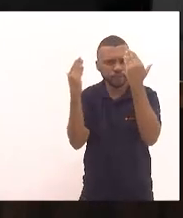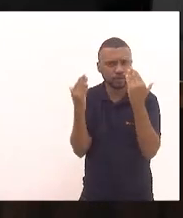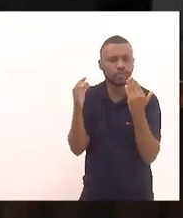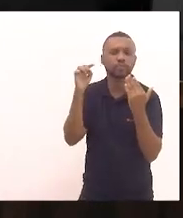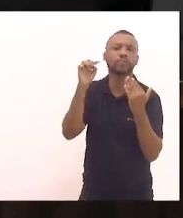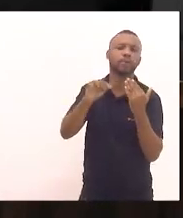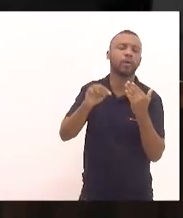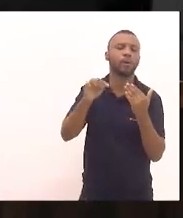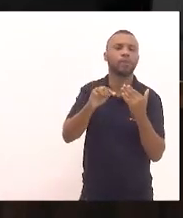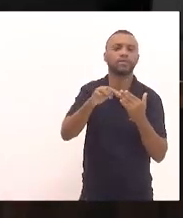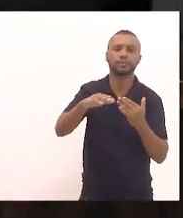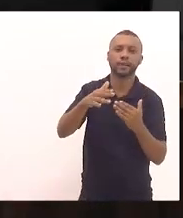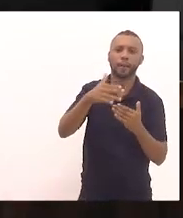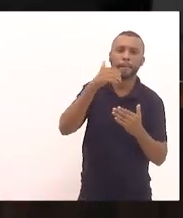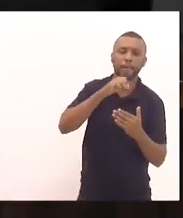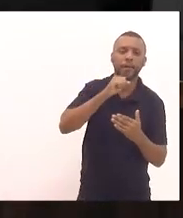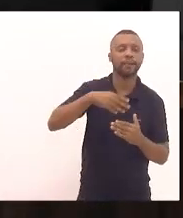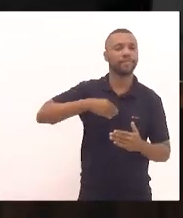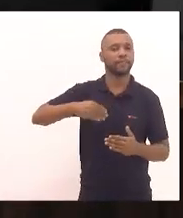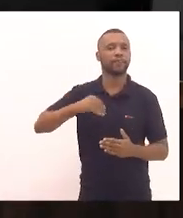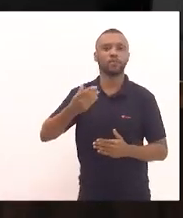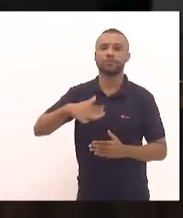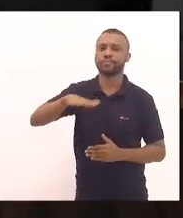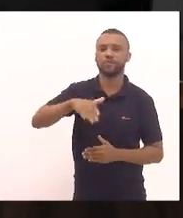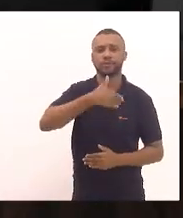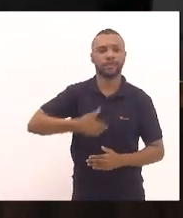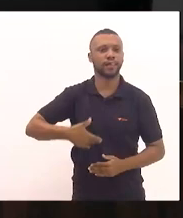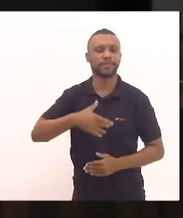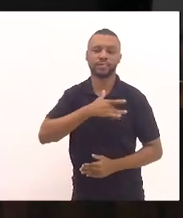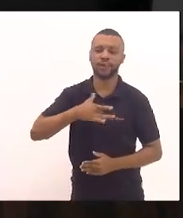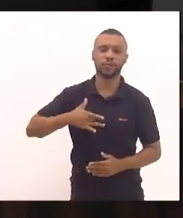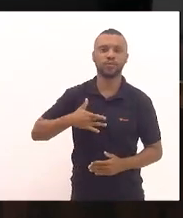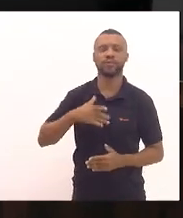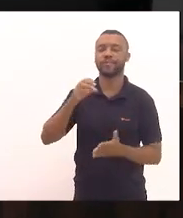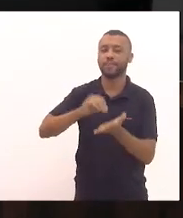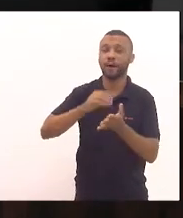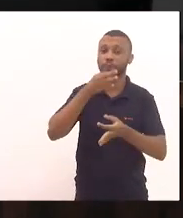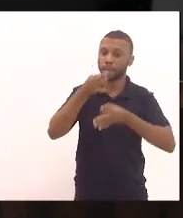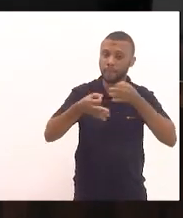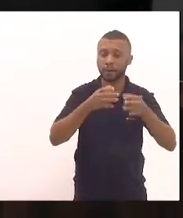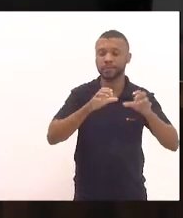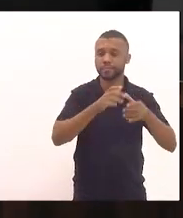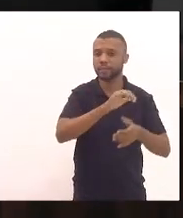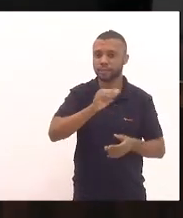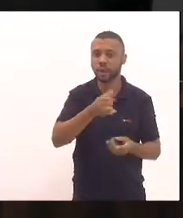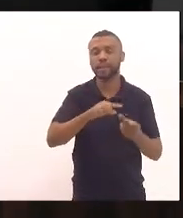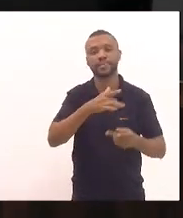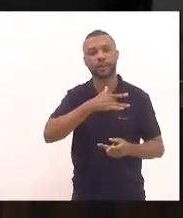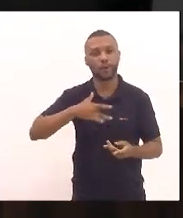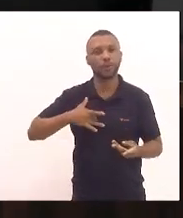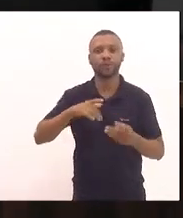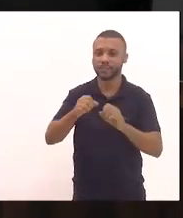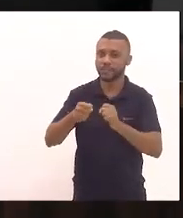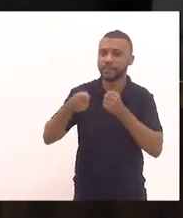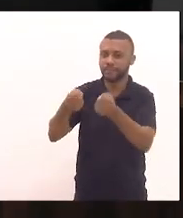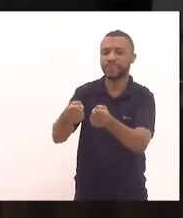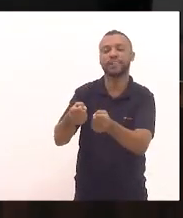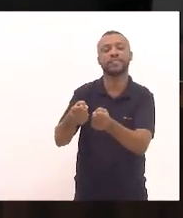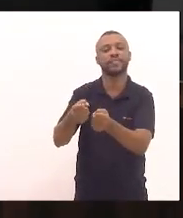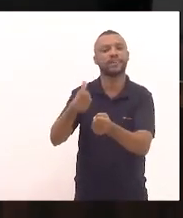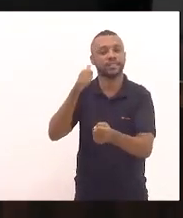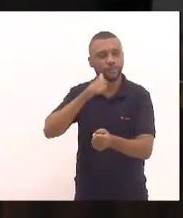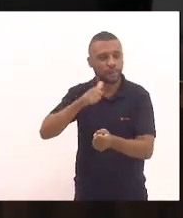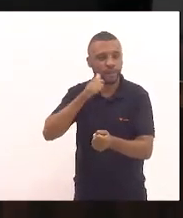pública estadual de saúde. Pendente de pareceres das comissões de Constituição, Justiça, de Saúde, Defesa do Direito da Mulher, de Assunto da Criança e Adolescente e do